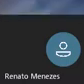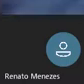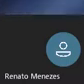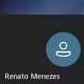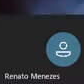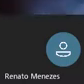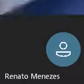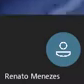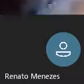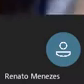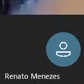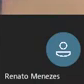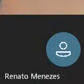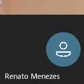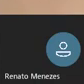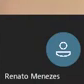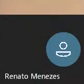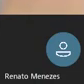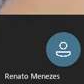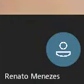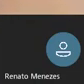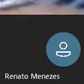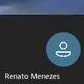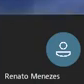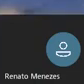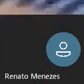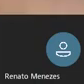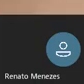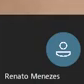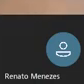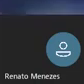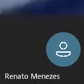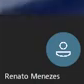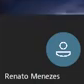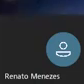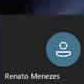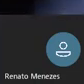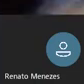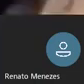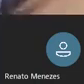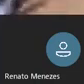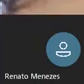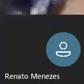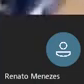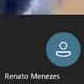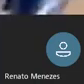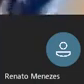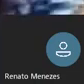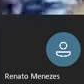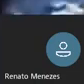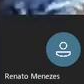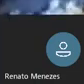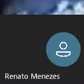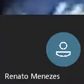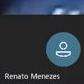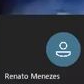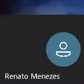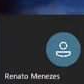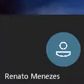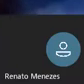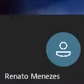Cara, Fabiana. Porque ela é de cima. E ela assim, mostra? Mostra a cara, Fabiana. Mostra não, tô de plantão,